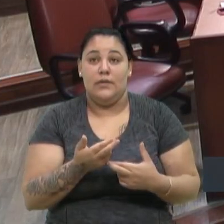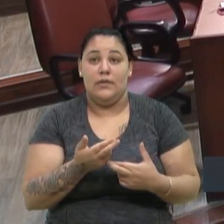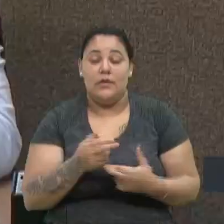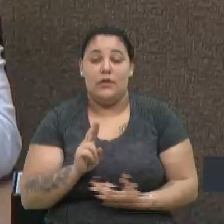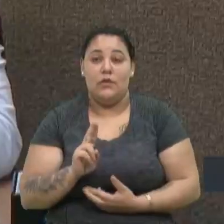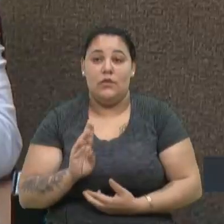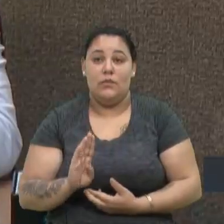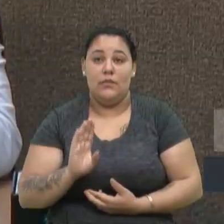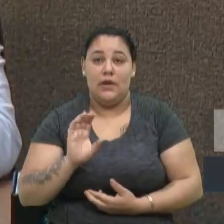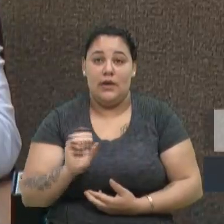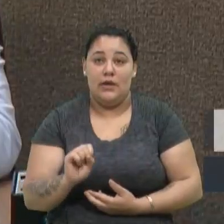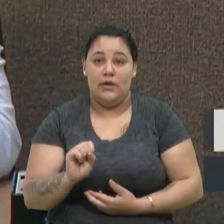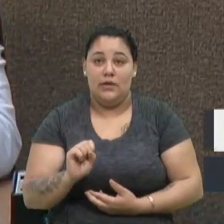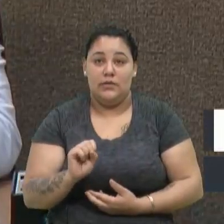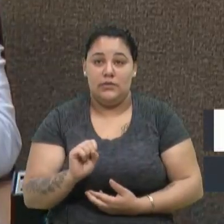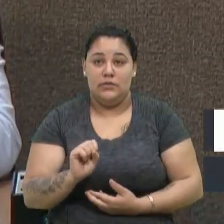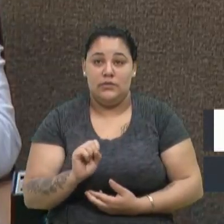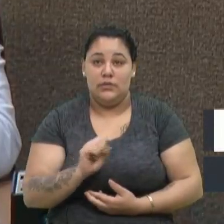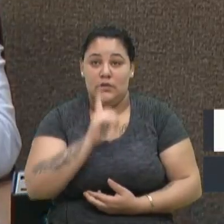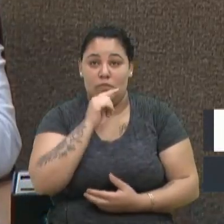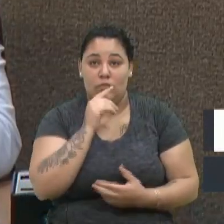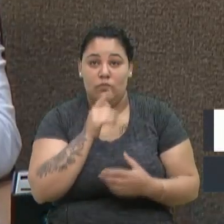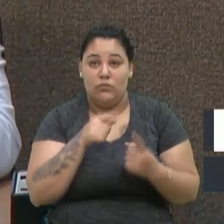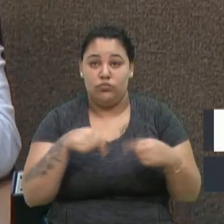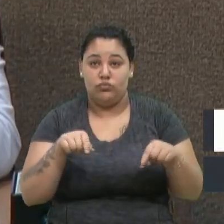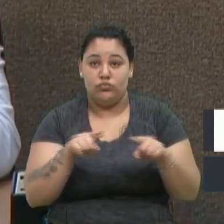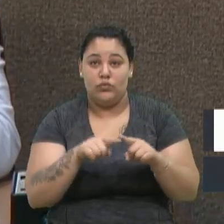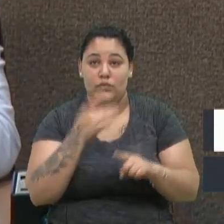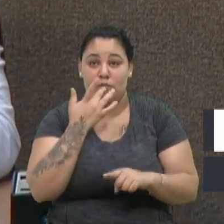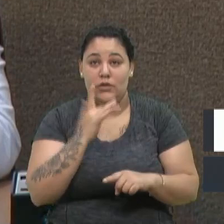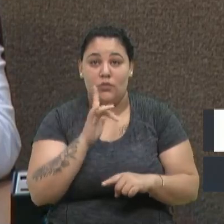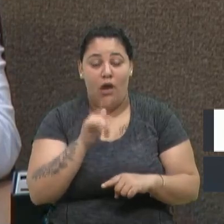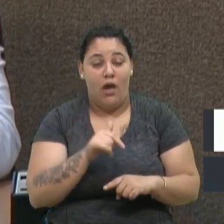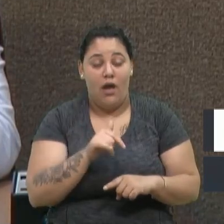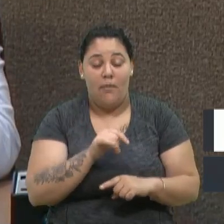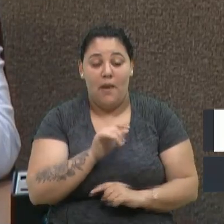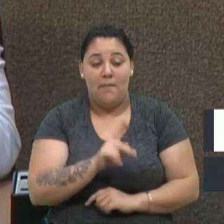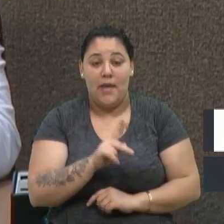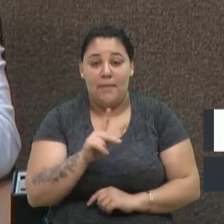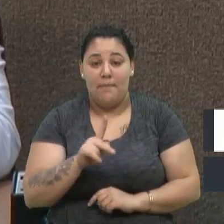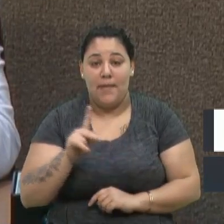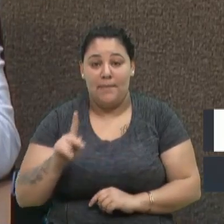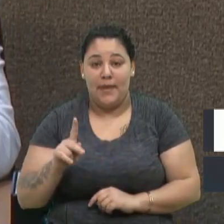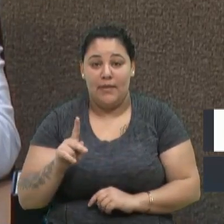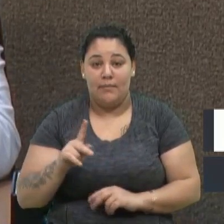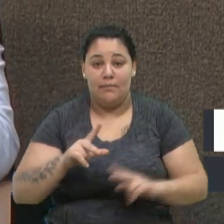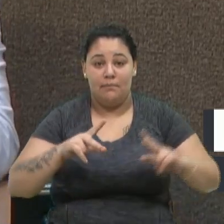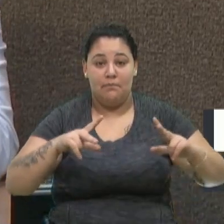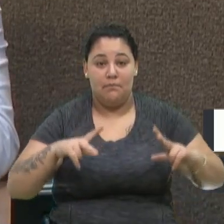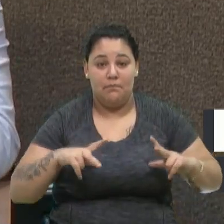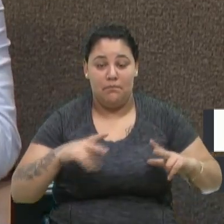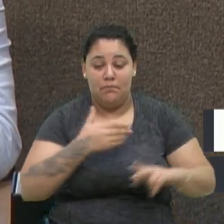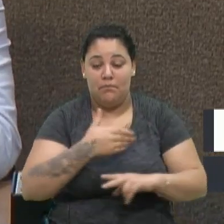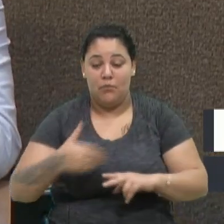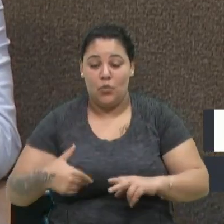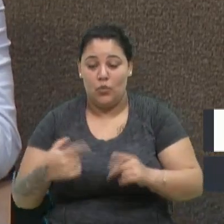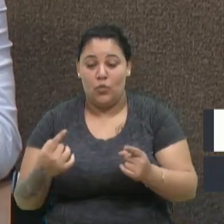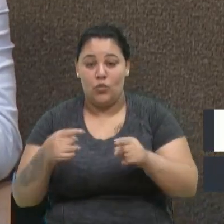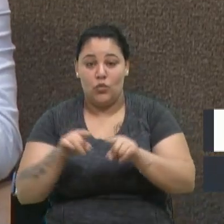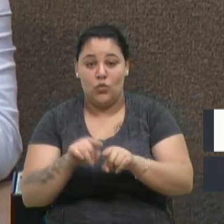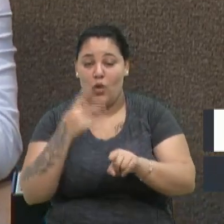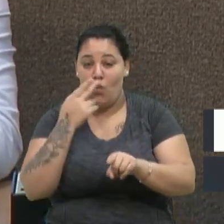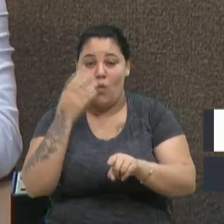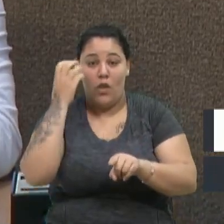UBS do Rio Branco foi justamente uma PPP. É exemplo do que foi feito em ANAREC. Se funcionou, se